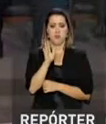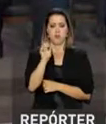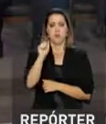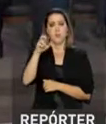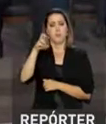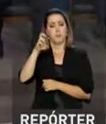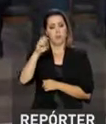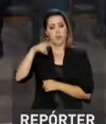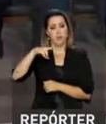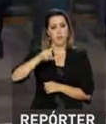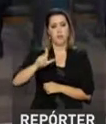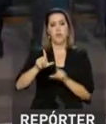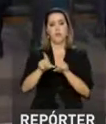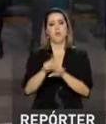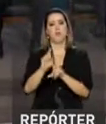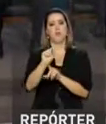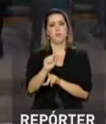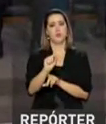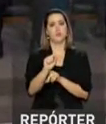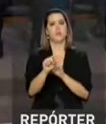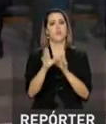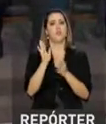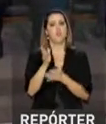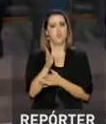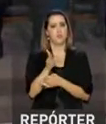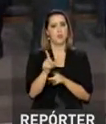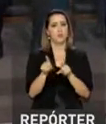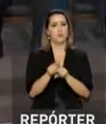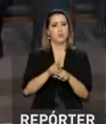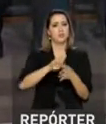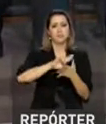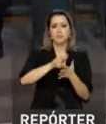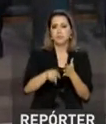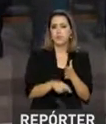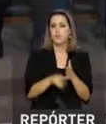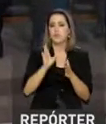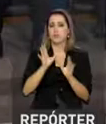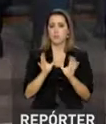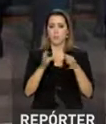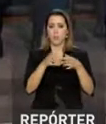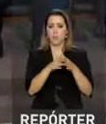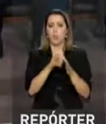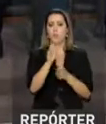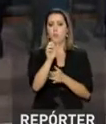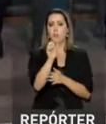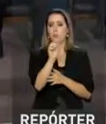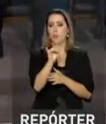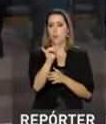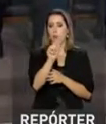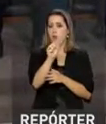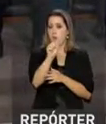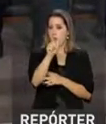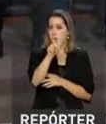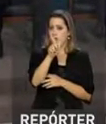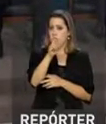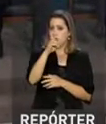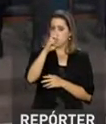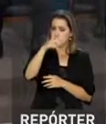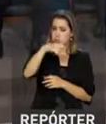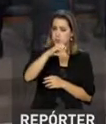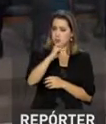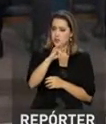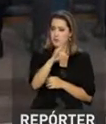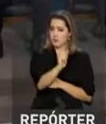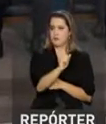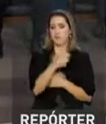gás e biocombustíveis já tem a Agência Nacional do Petróleo. E hoje, com a criação da Agência Nacional